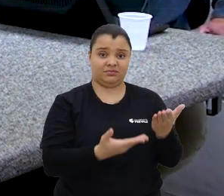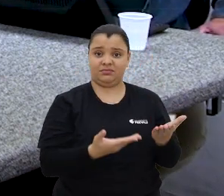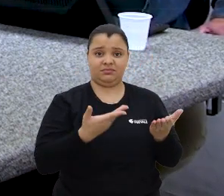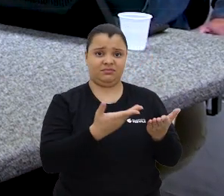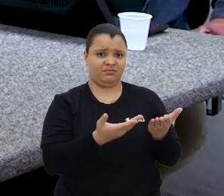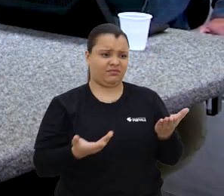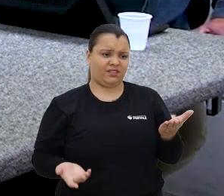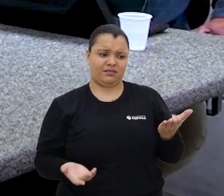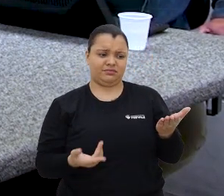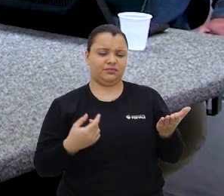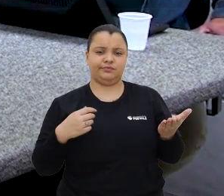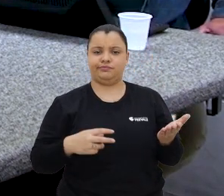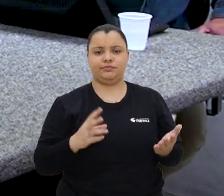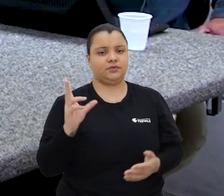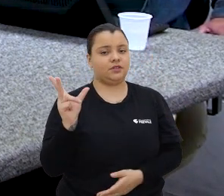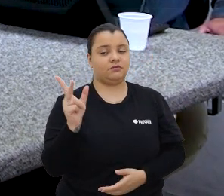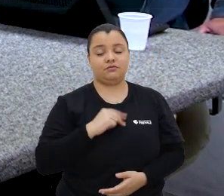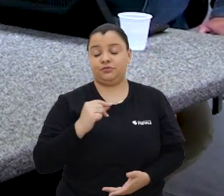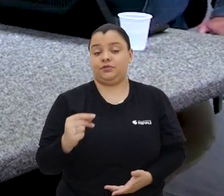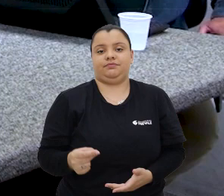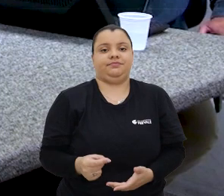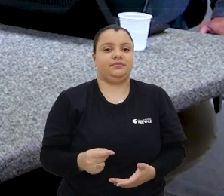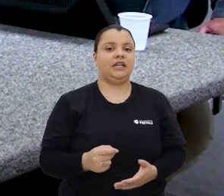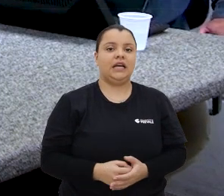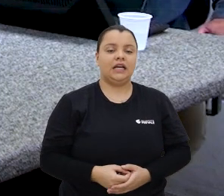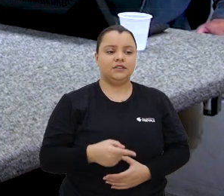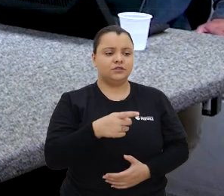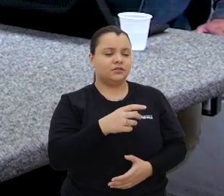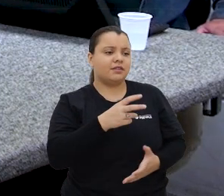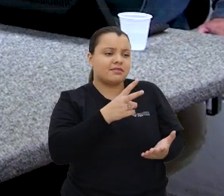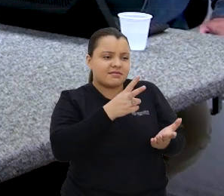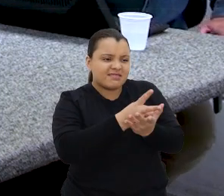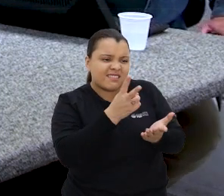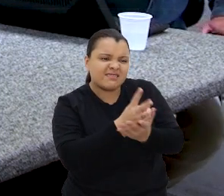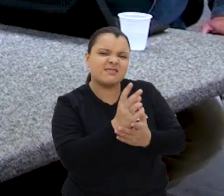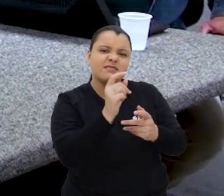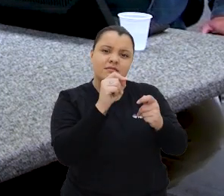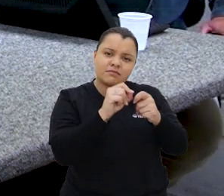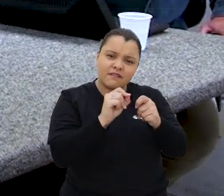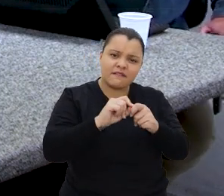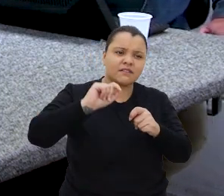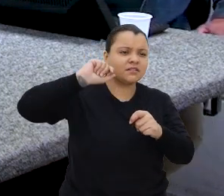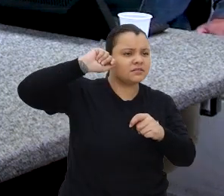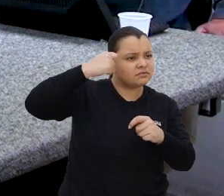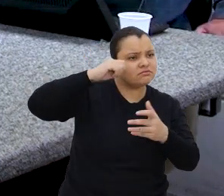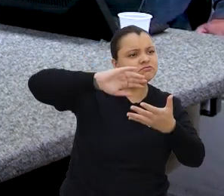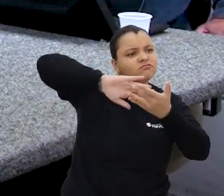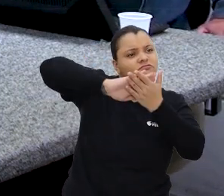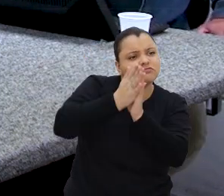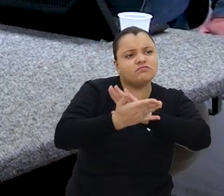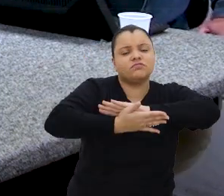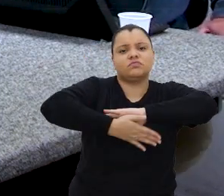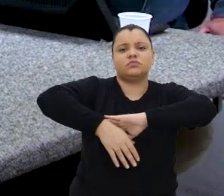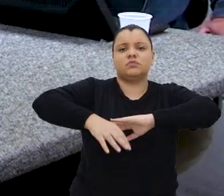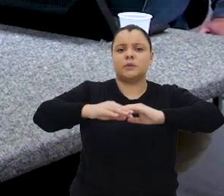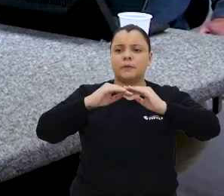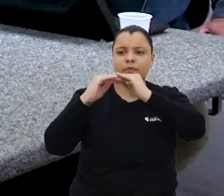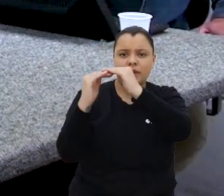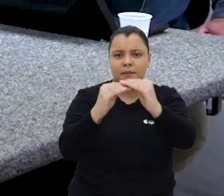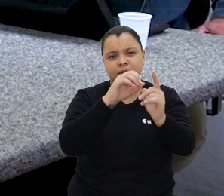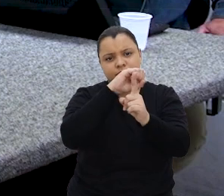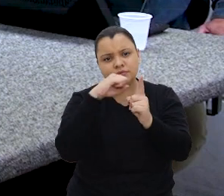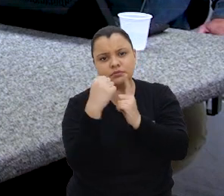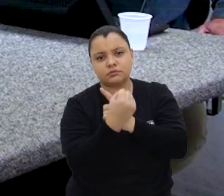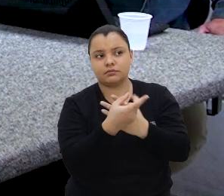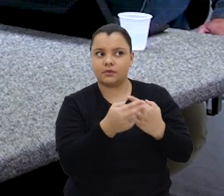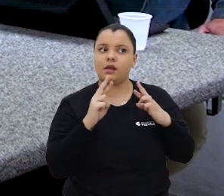que, né, tá aí em todas as ações, né, relativas a racismo, igualdade social. E a gente esperava muito por